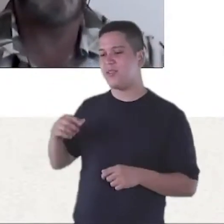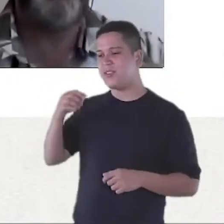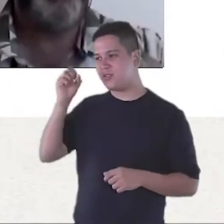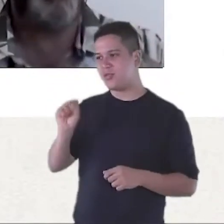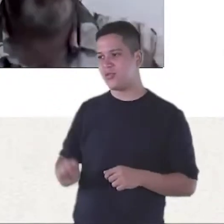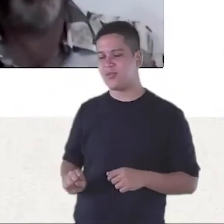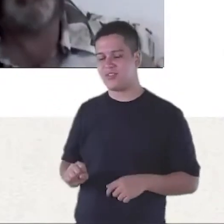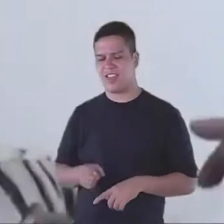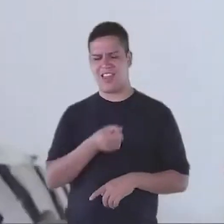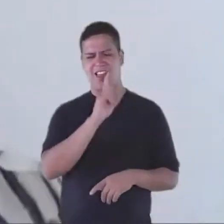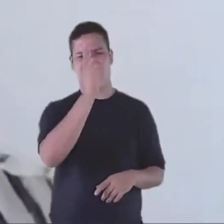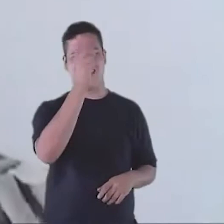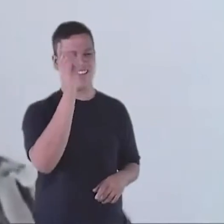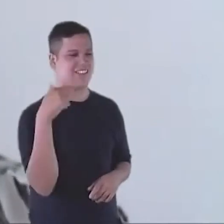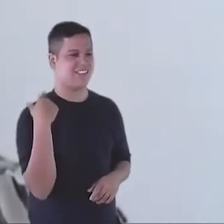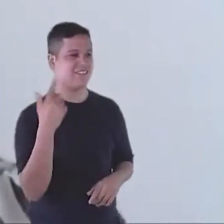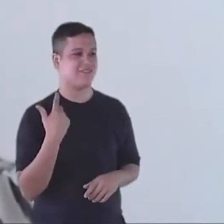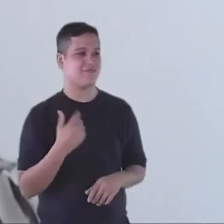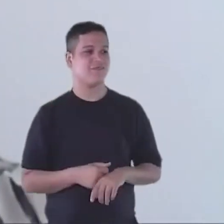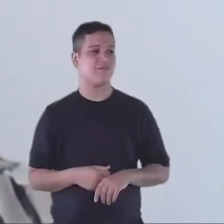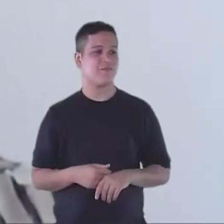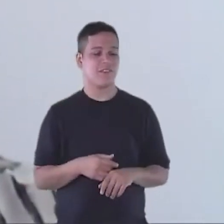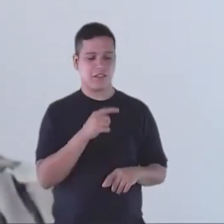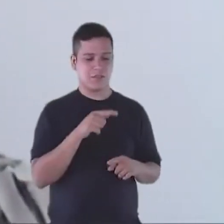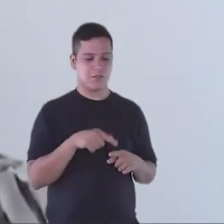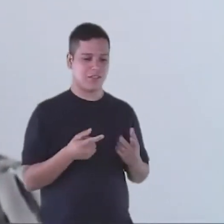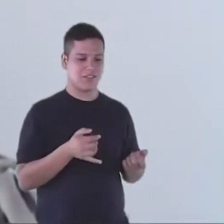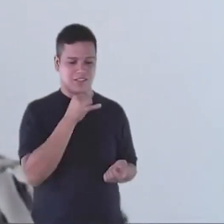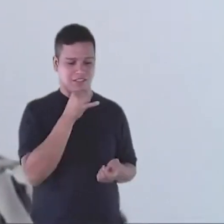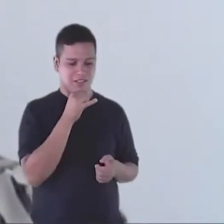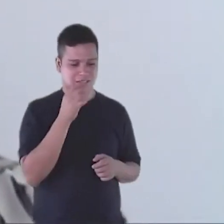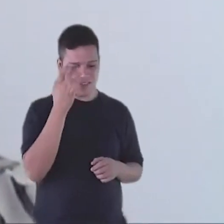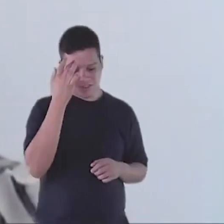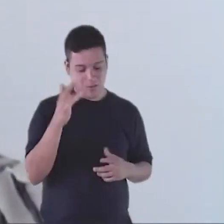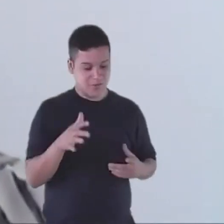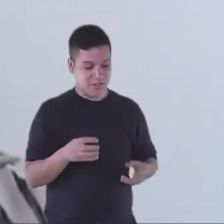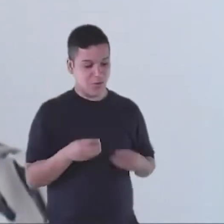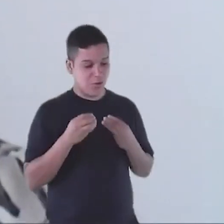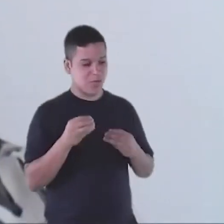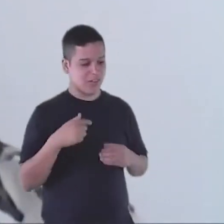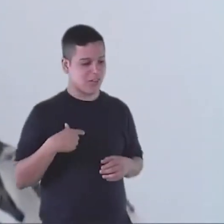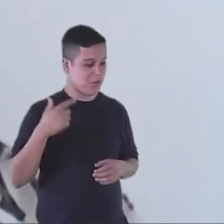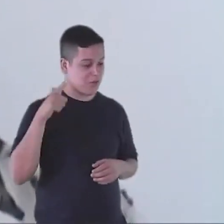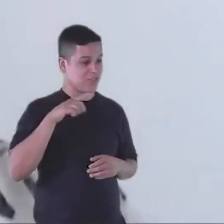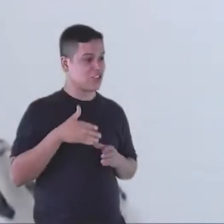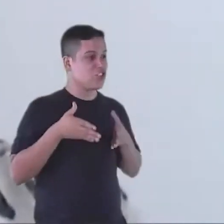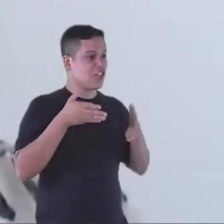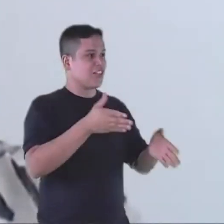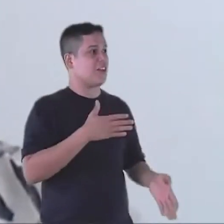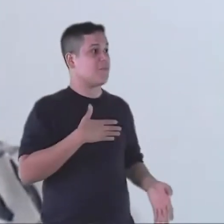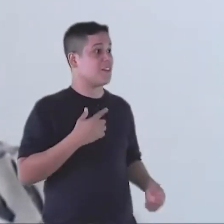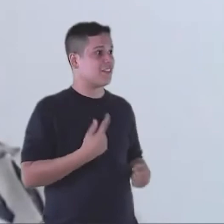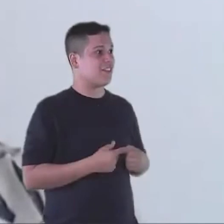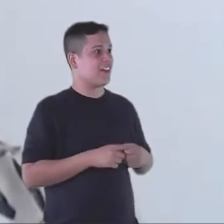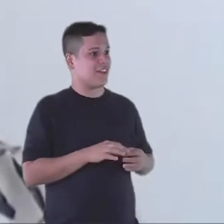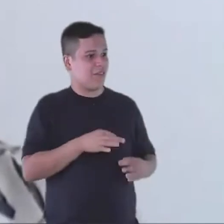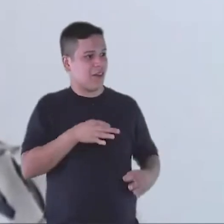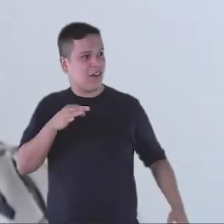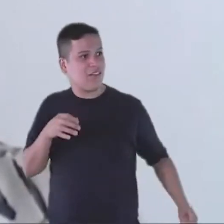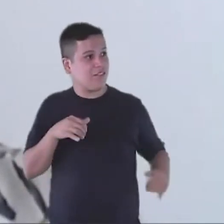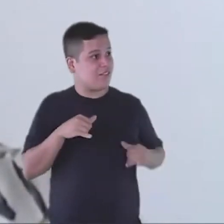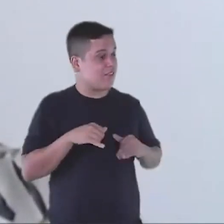Ninguém me pegou. Mas eu não sei como eu cheguei em Porto Alegre de volta. Foi um horror. E de vez em quando as pessoas se me